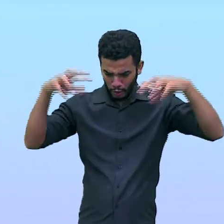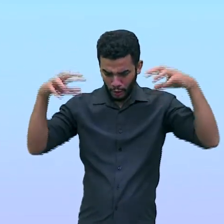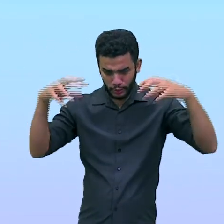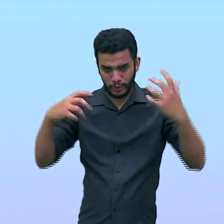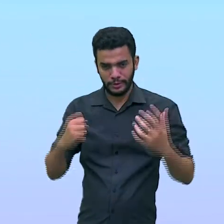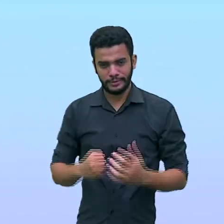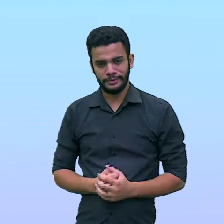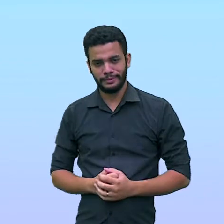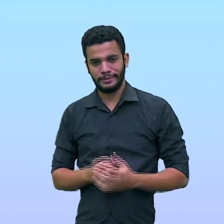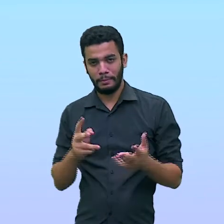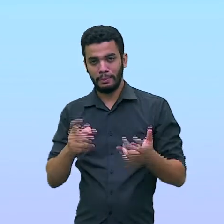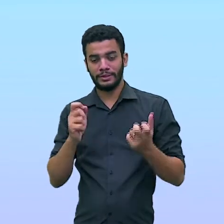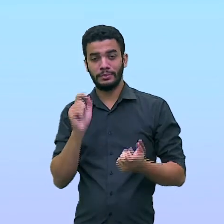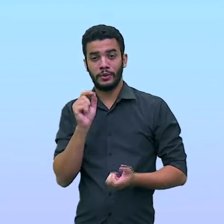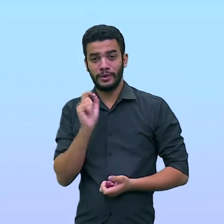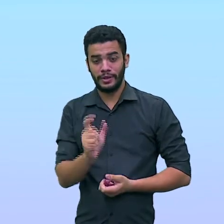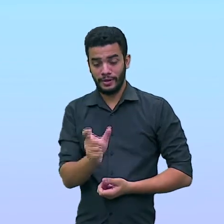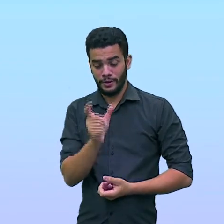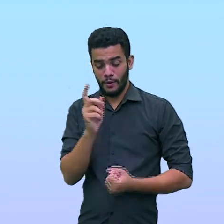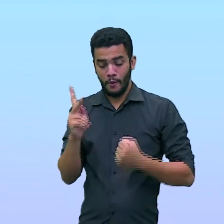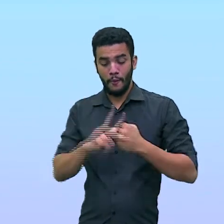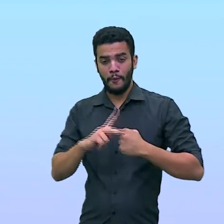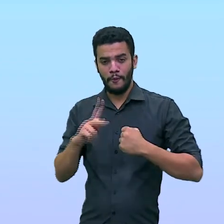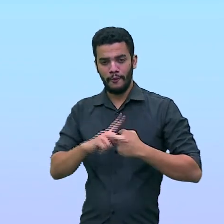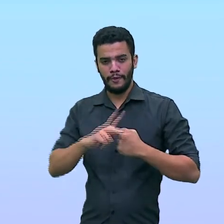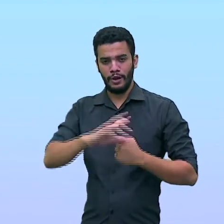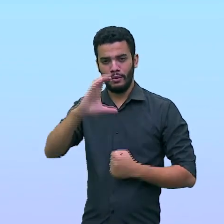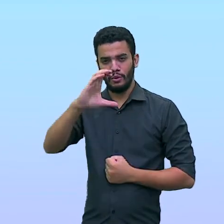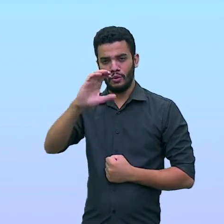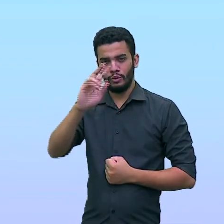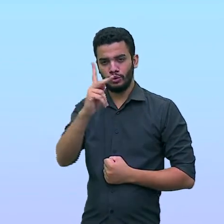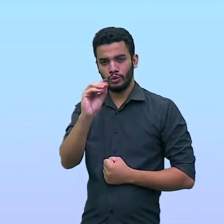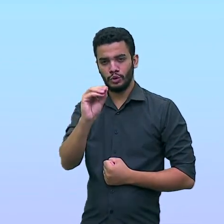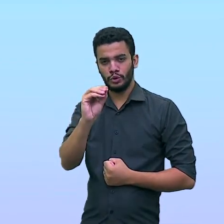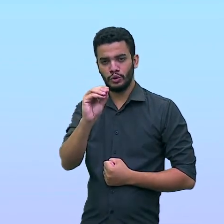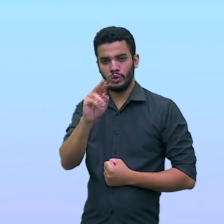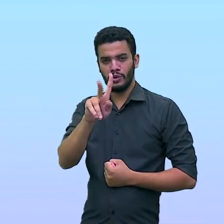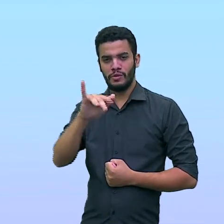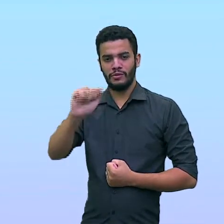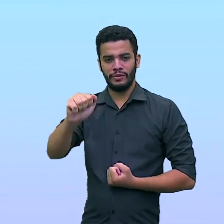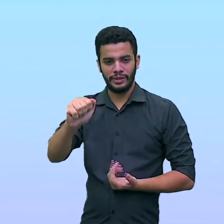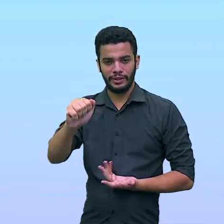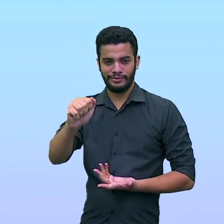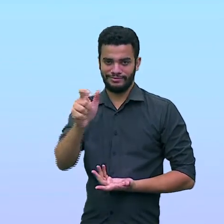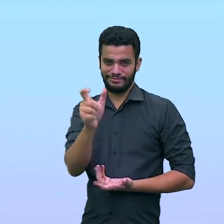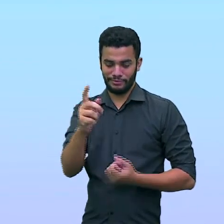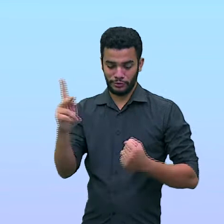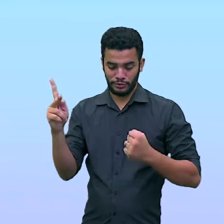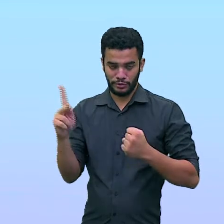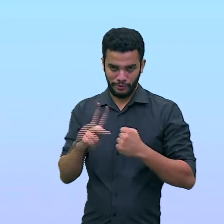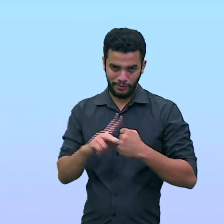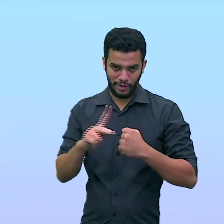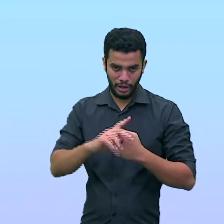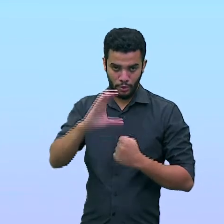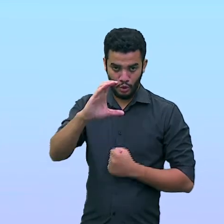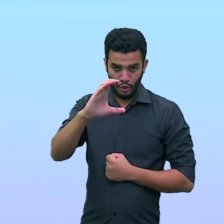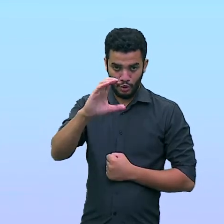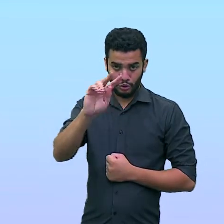indica fenômeno da natureza. Você sabe qual é? Qual é o verbo dessa frase aqui, gente? Fala para